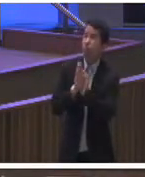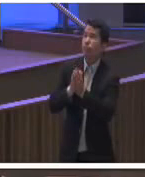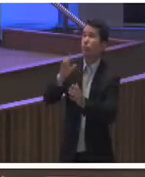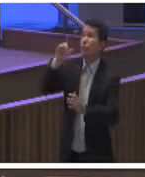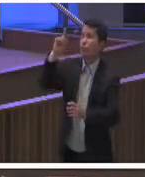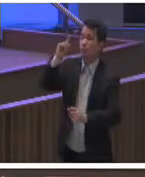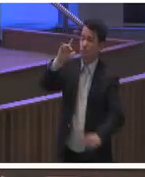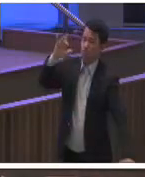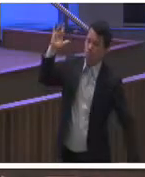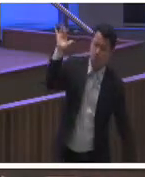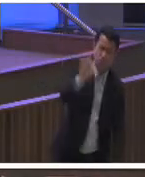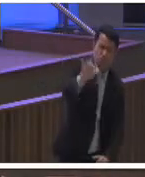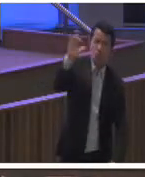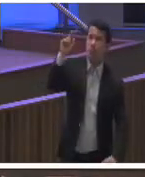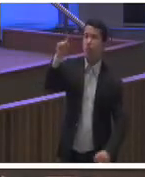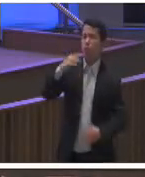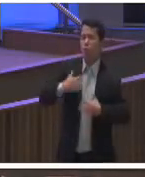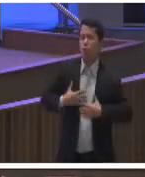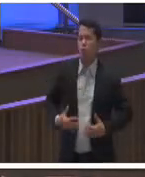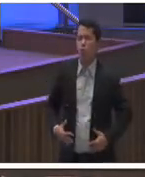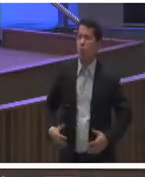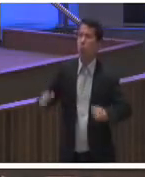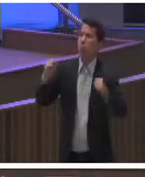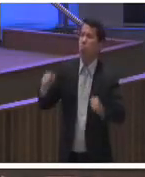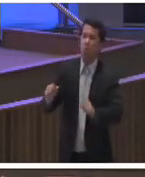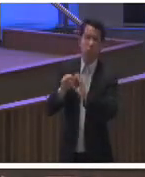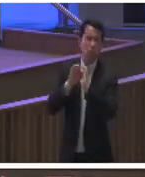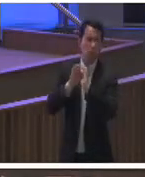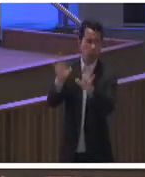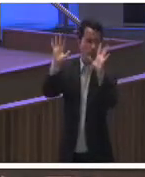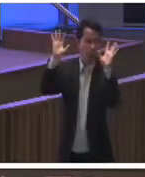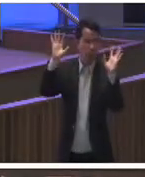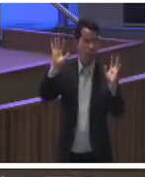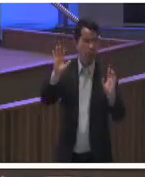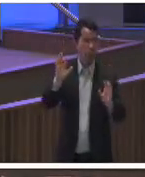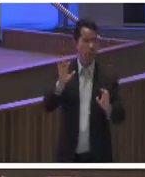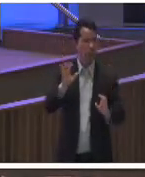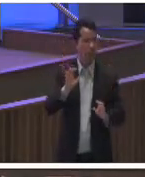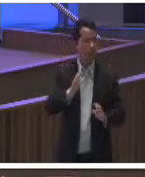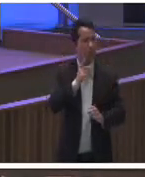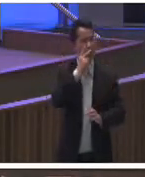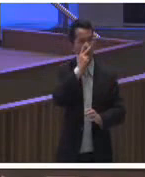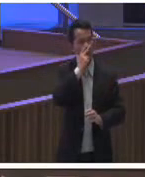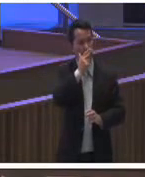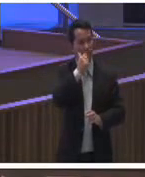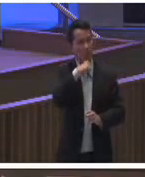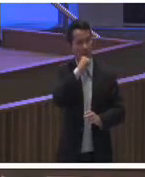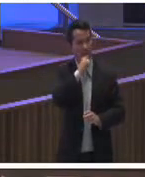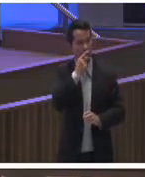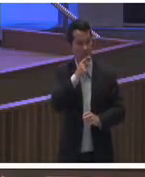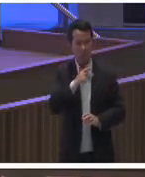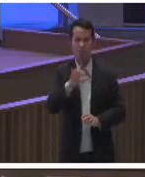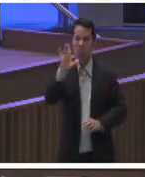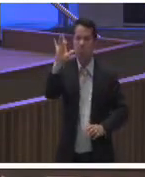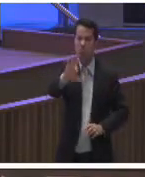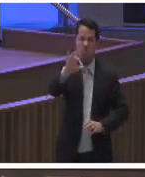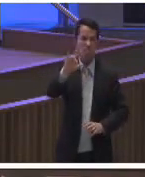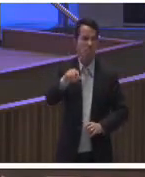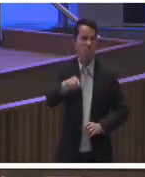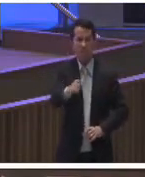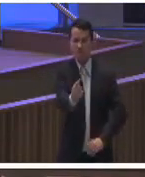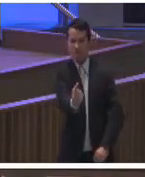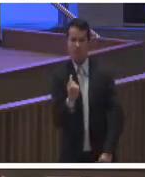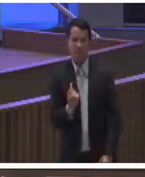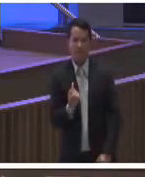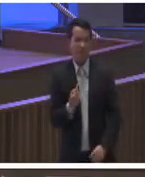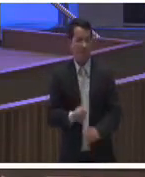no corpo dela. Essa era a oração daquela mãe: mexe no corpo dela, que ela venha para casa porque